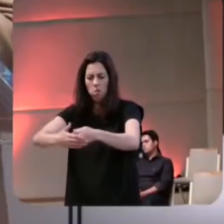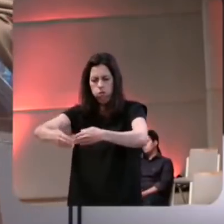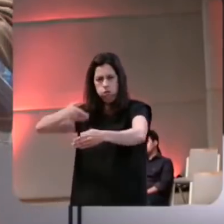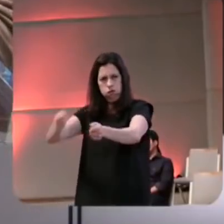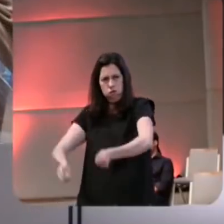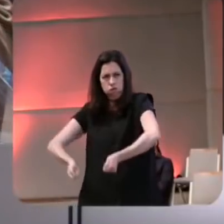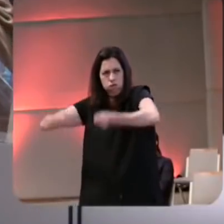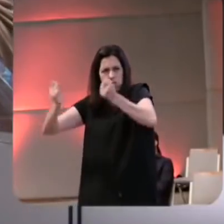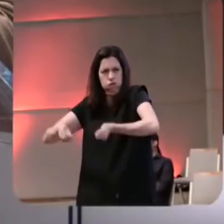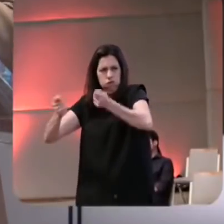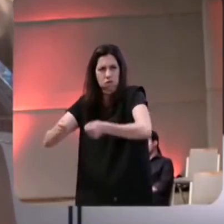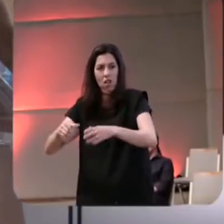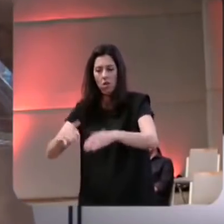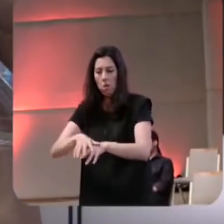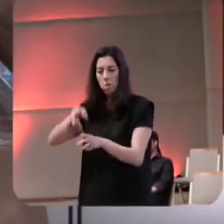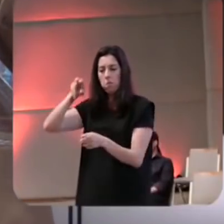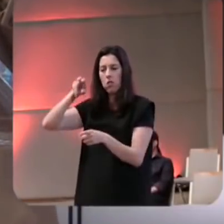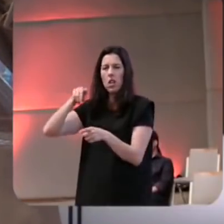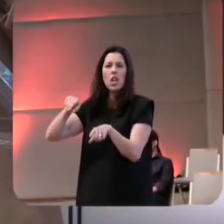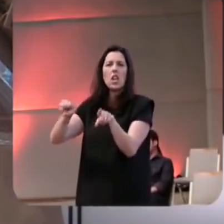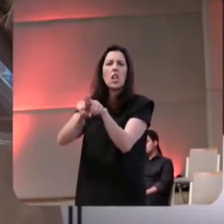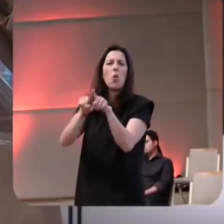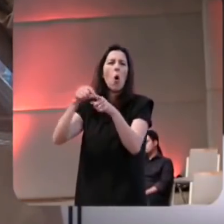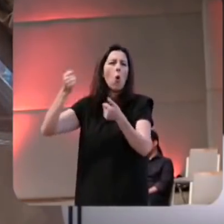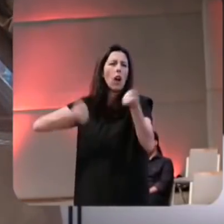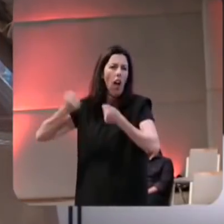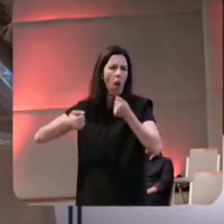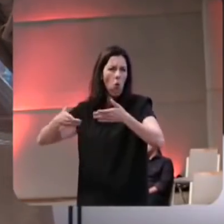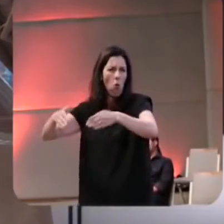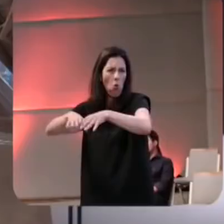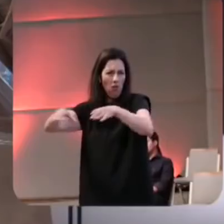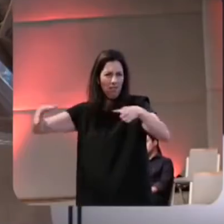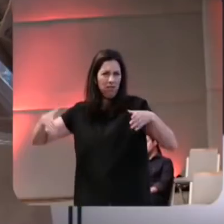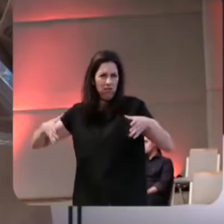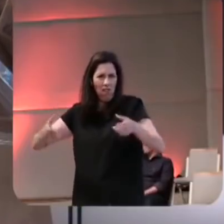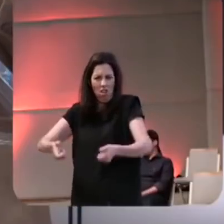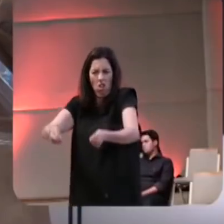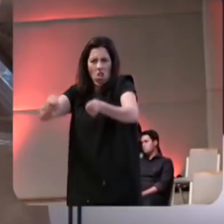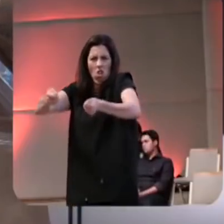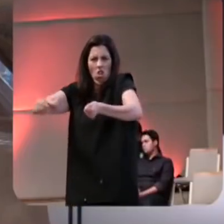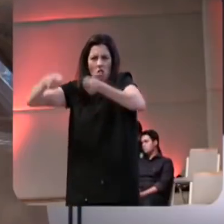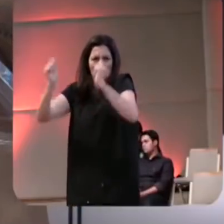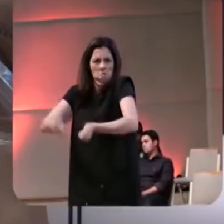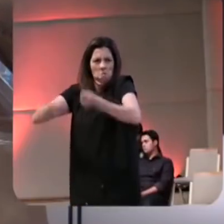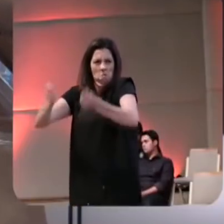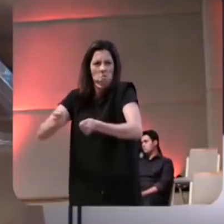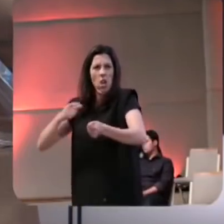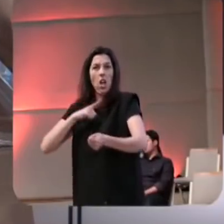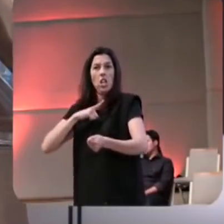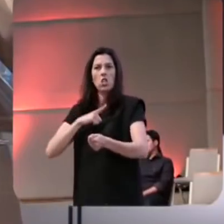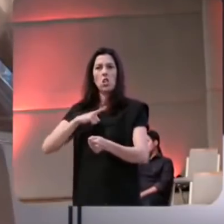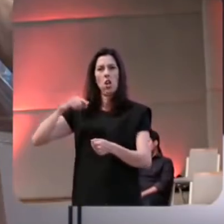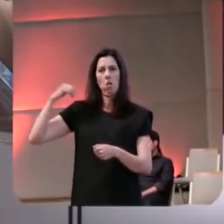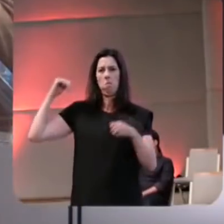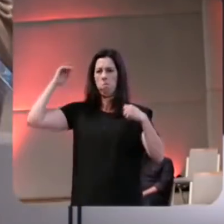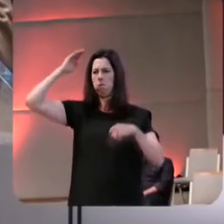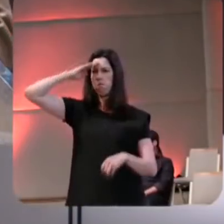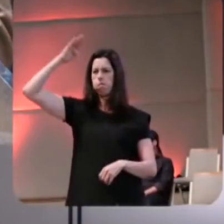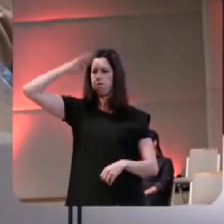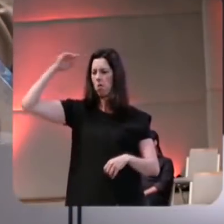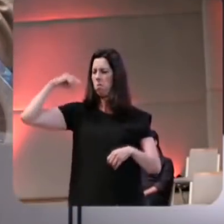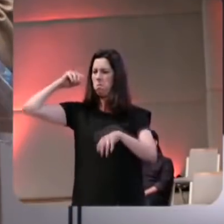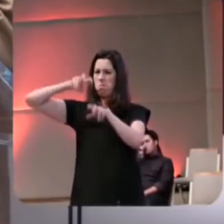estava tomado de medo e só podia ver a realidade concreta, uma cidade cercada